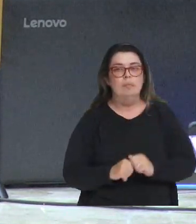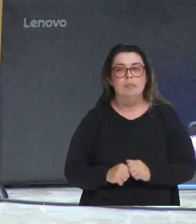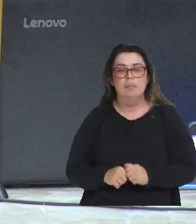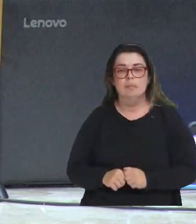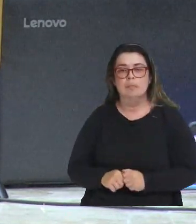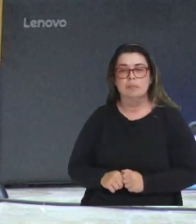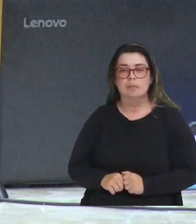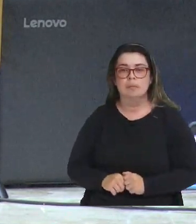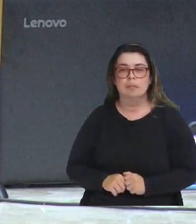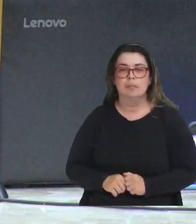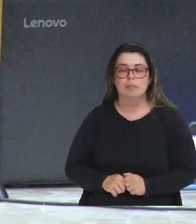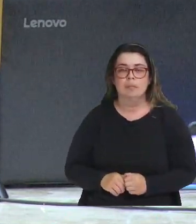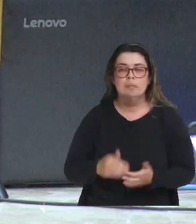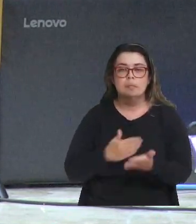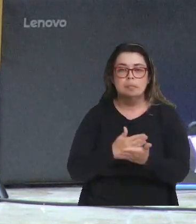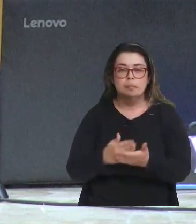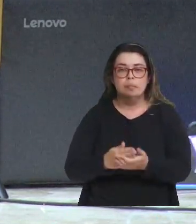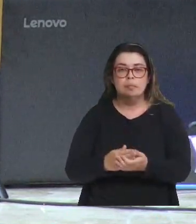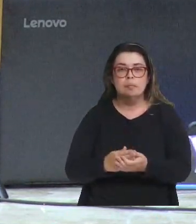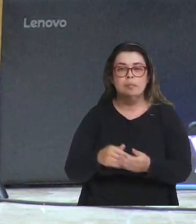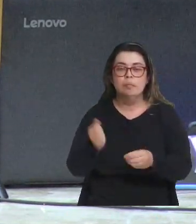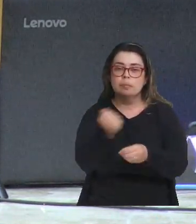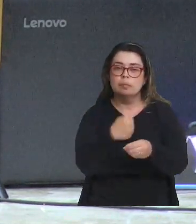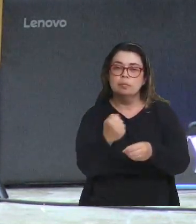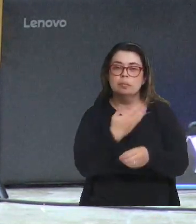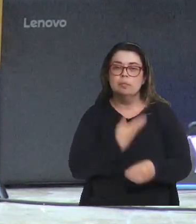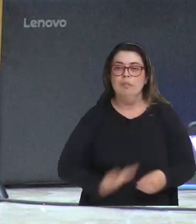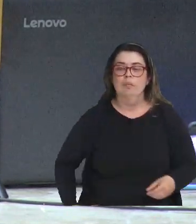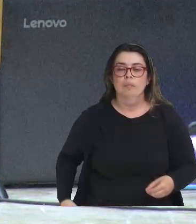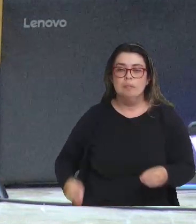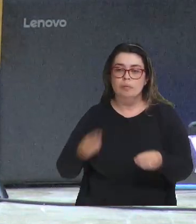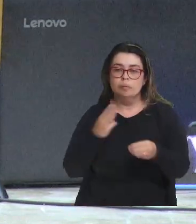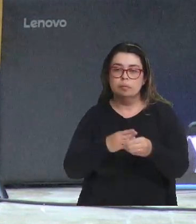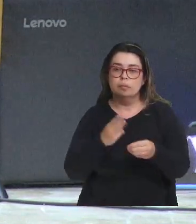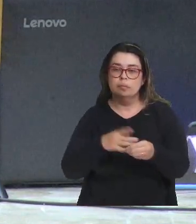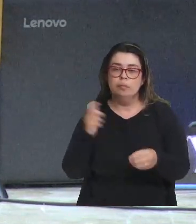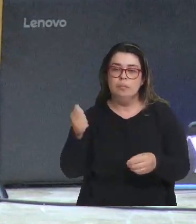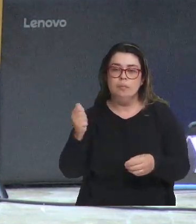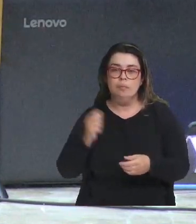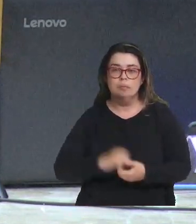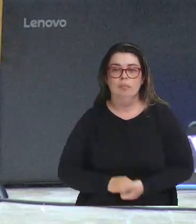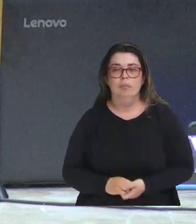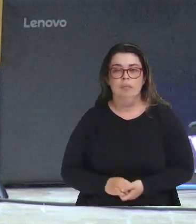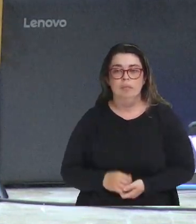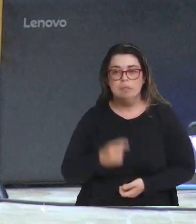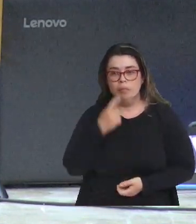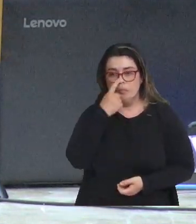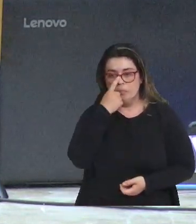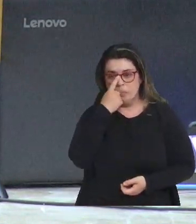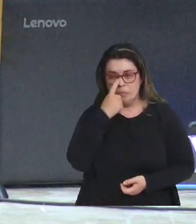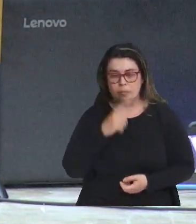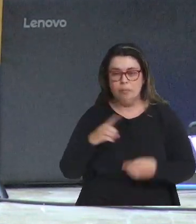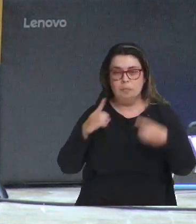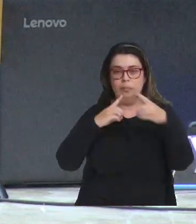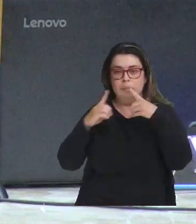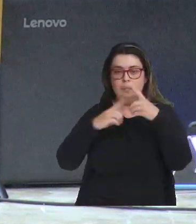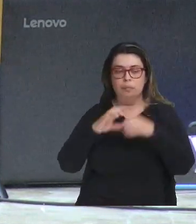ocasião de inauguração de obras públicas no município de Assis e da outras providências. É em